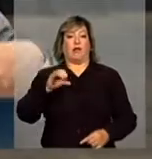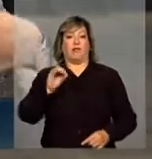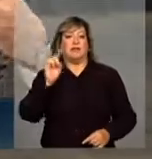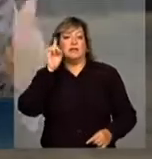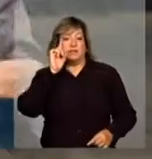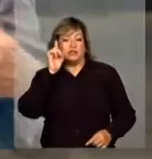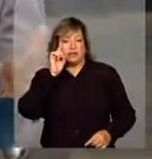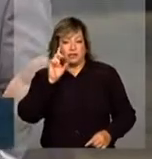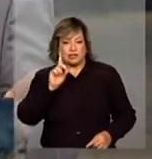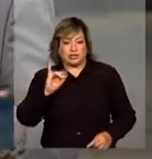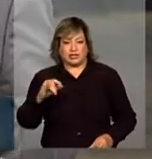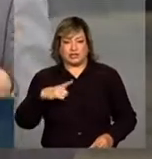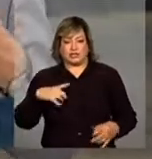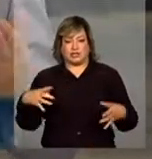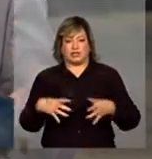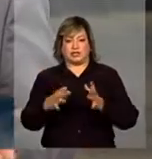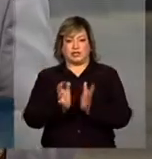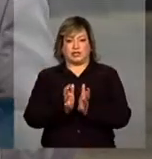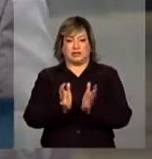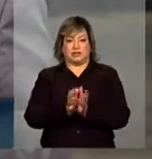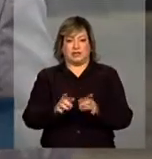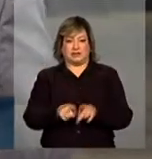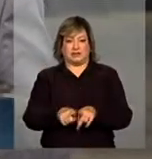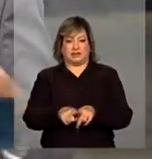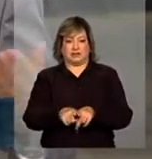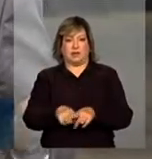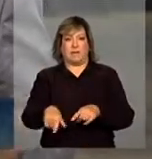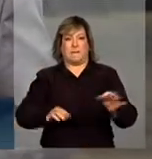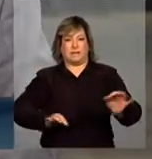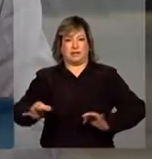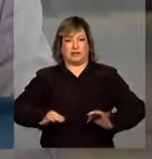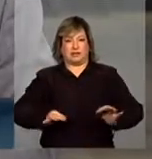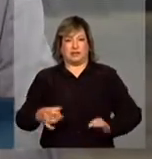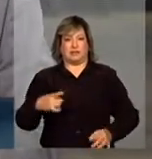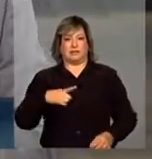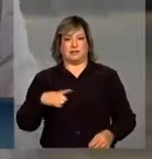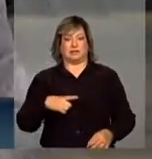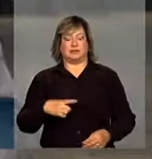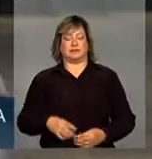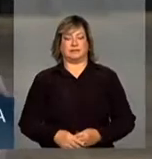para fazer a complementação dos projetos e das outras documentações.